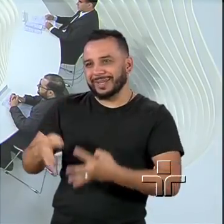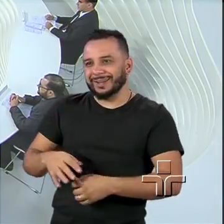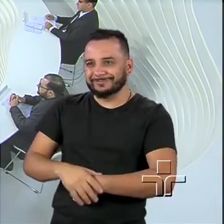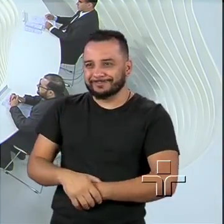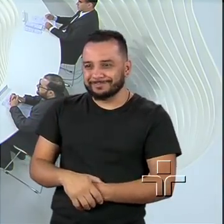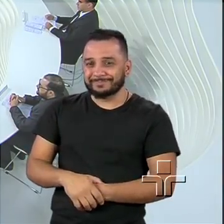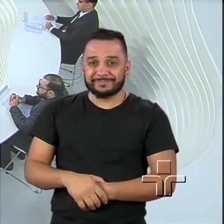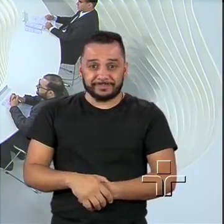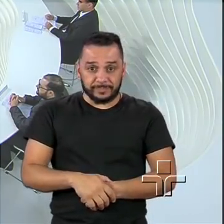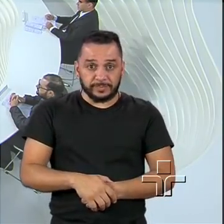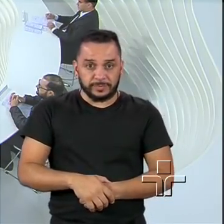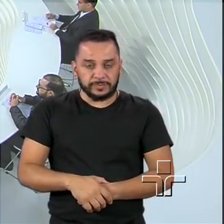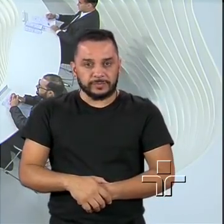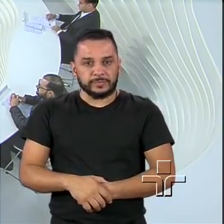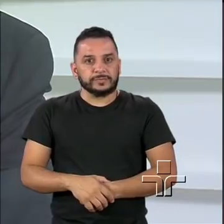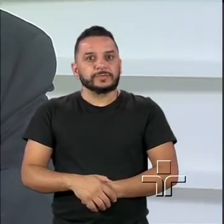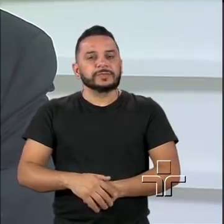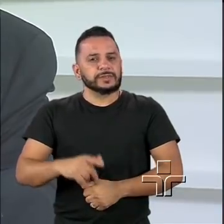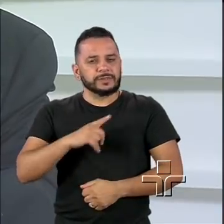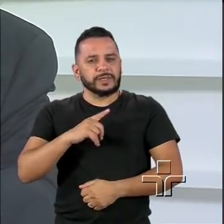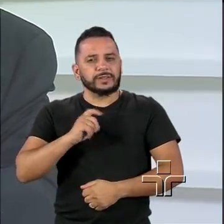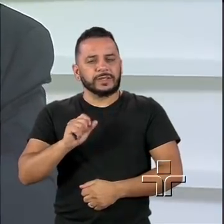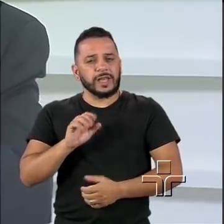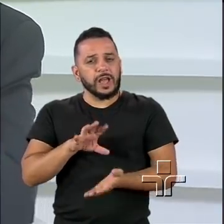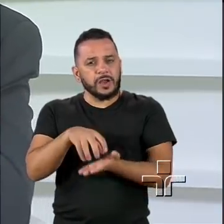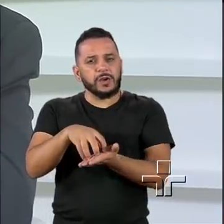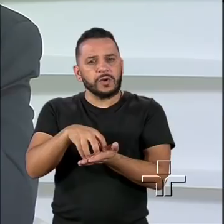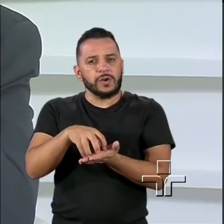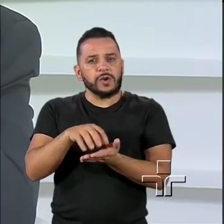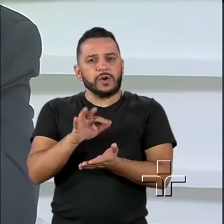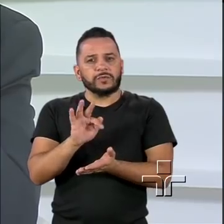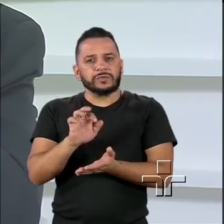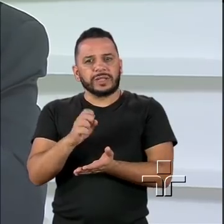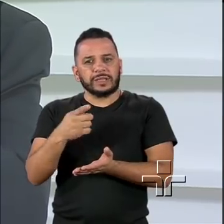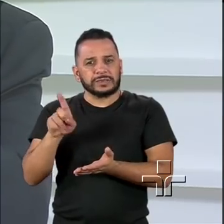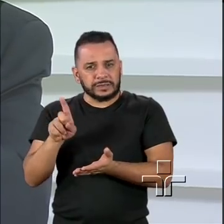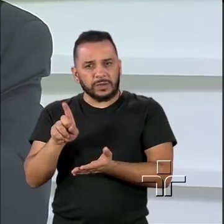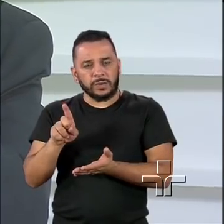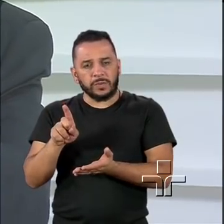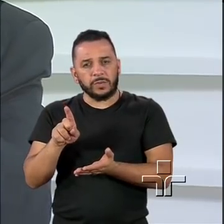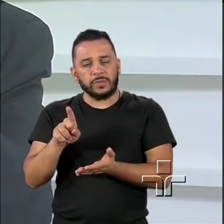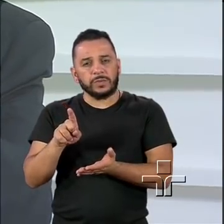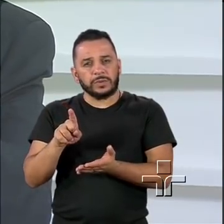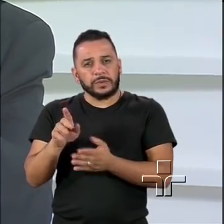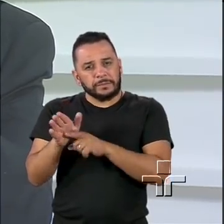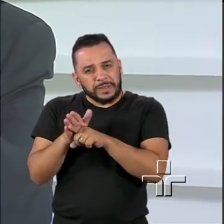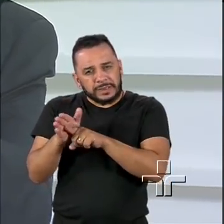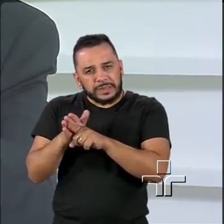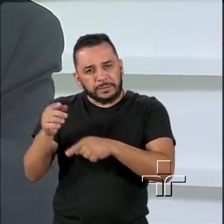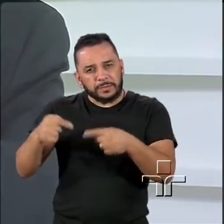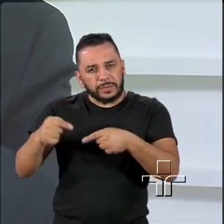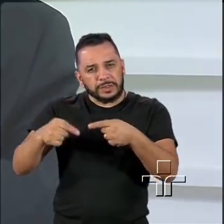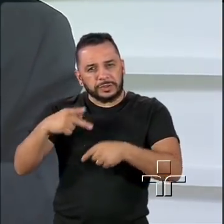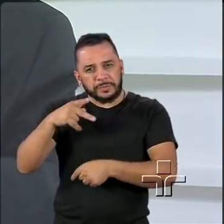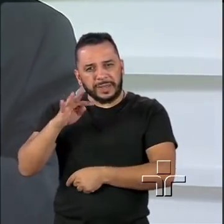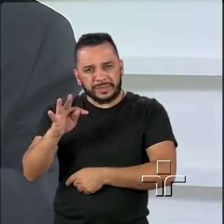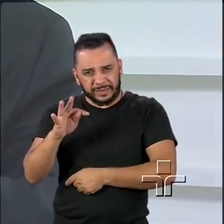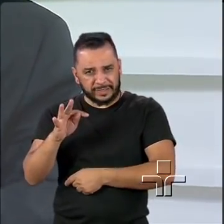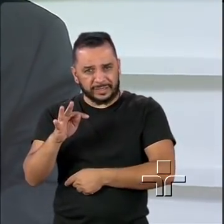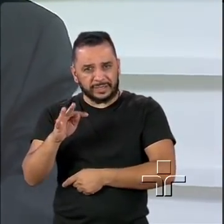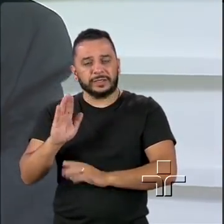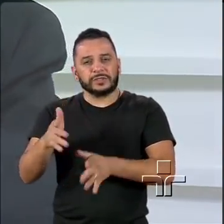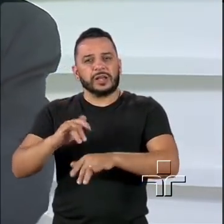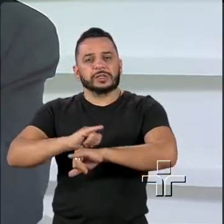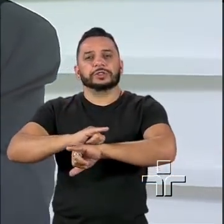a Fundação Perseu Abramo, que é a Fundação de Estudos Políticos do PT, fez há um ano, pouco atrás,